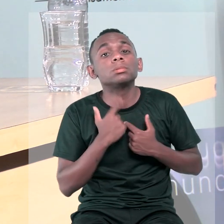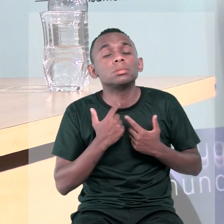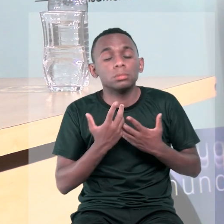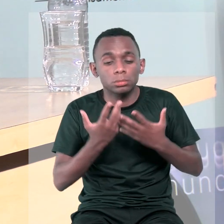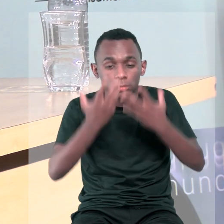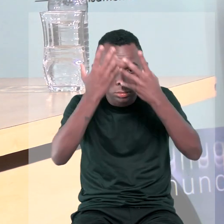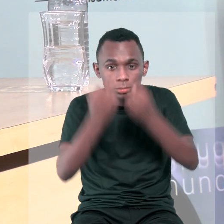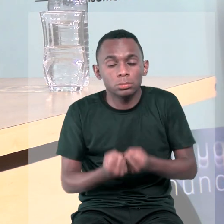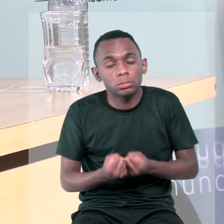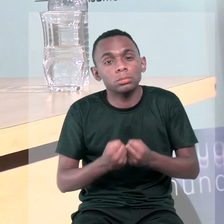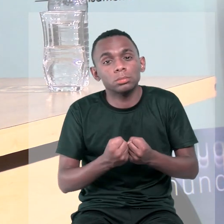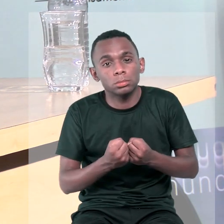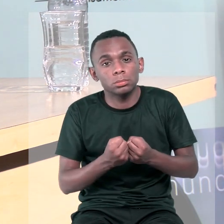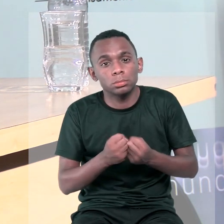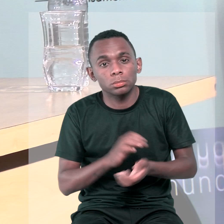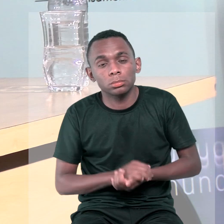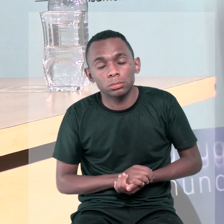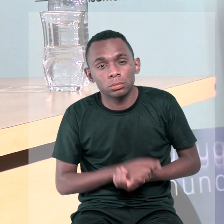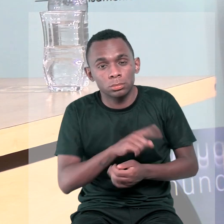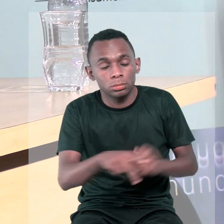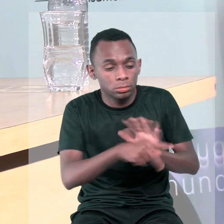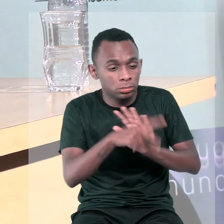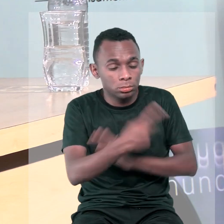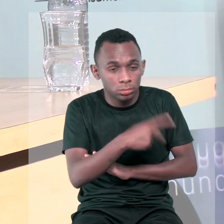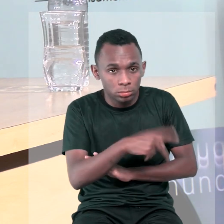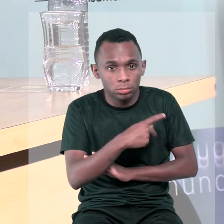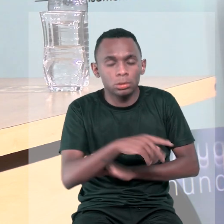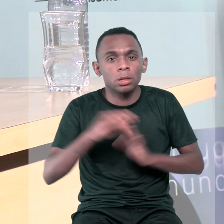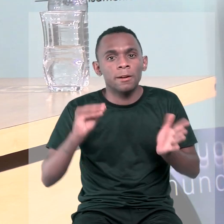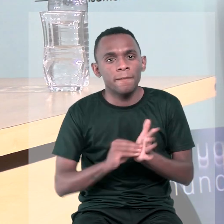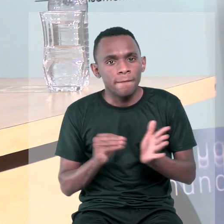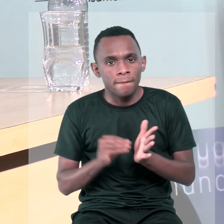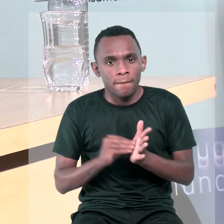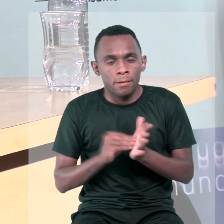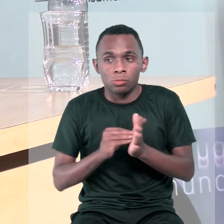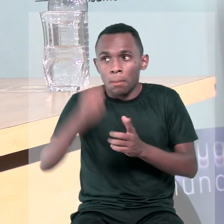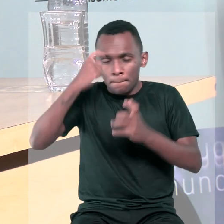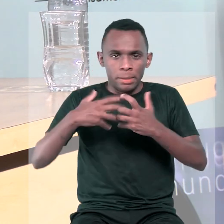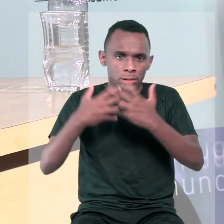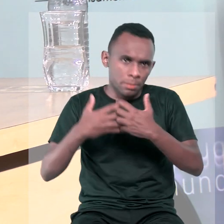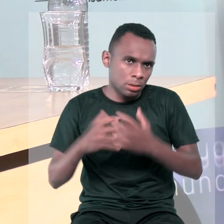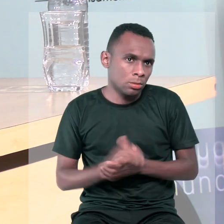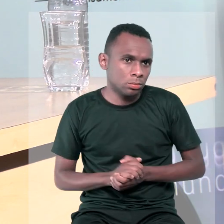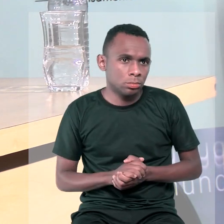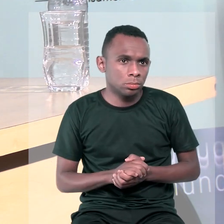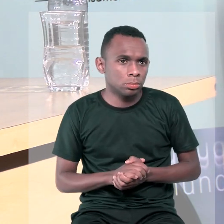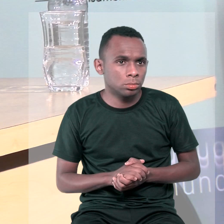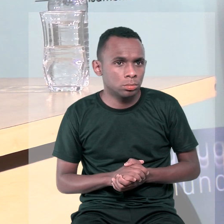ser confundida com estupidez. Não deve ser confundida com incapacidade